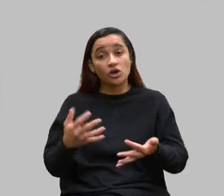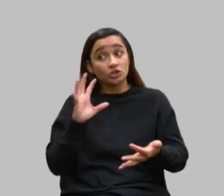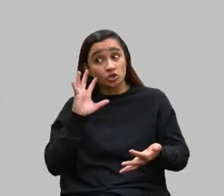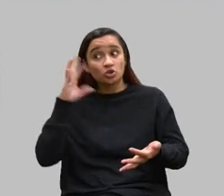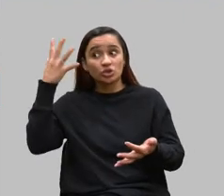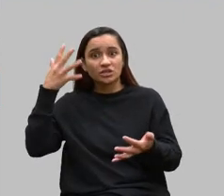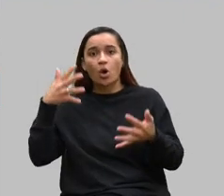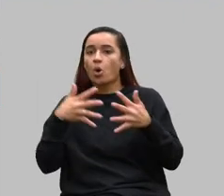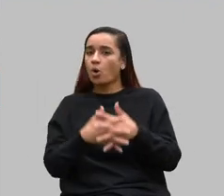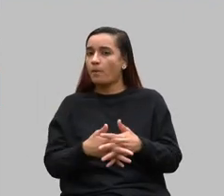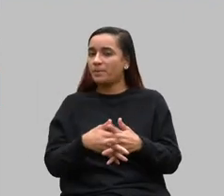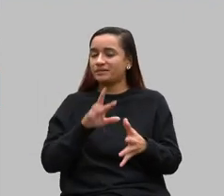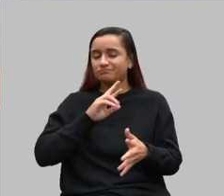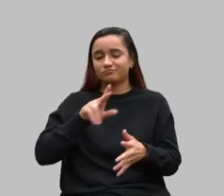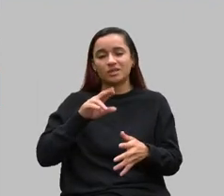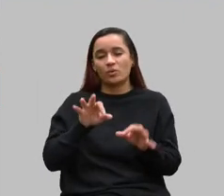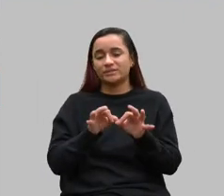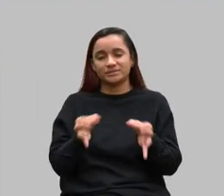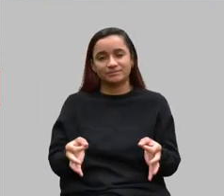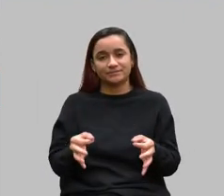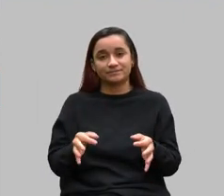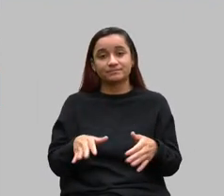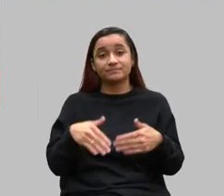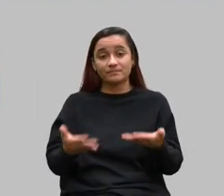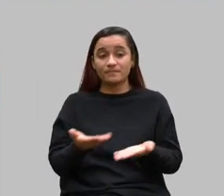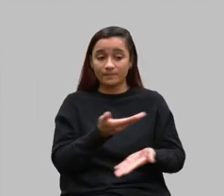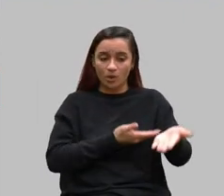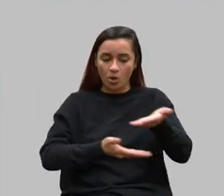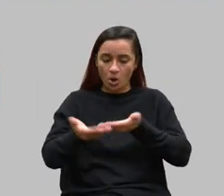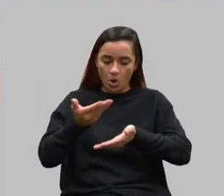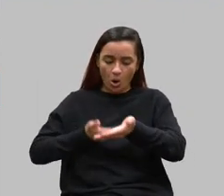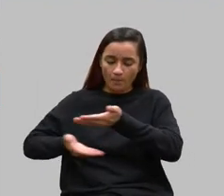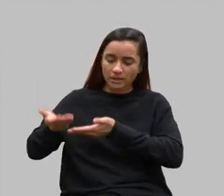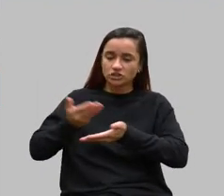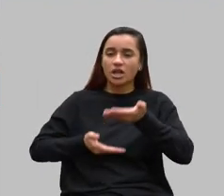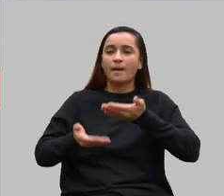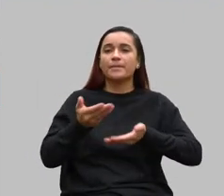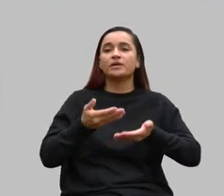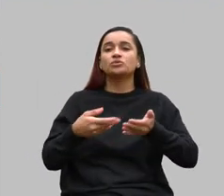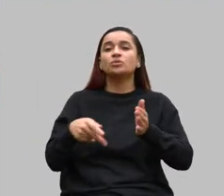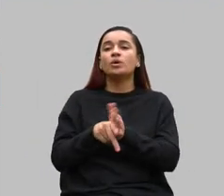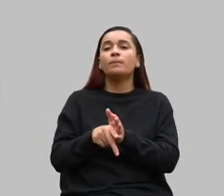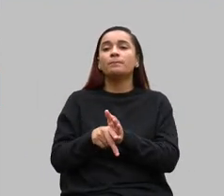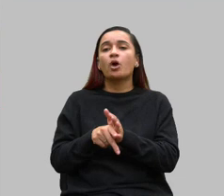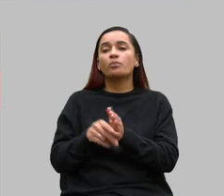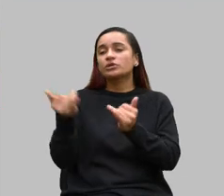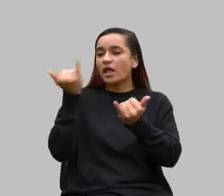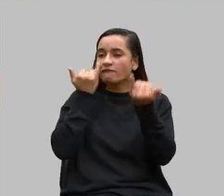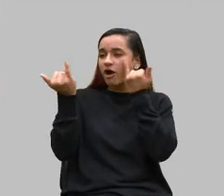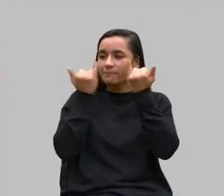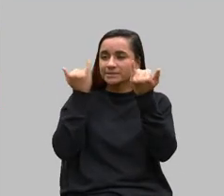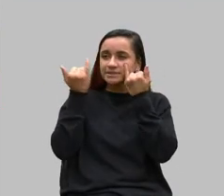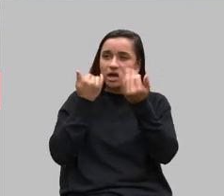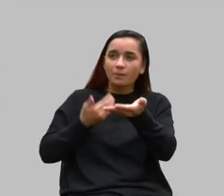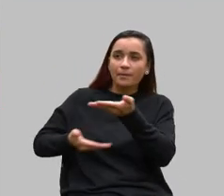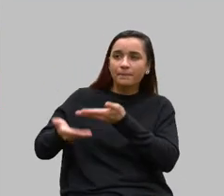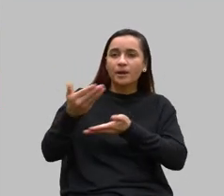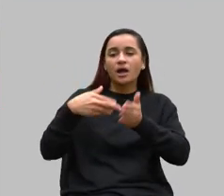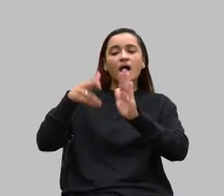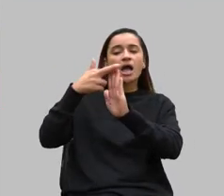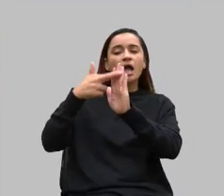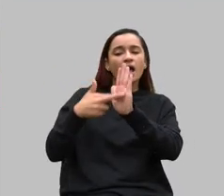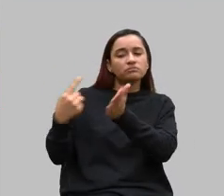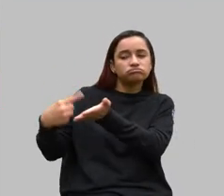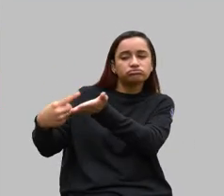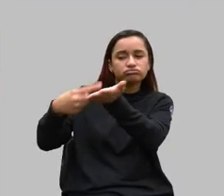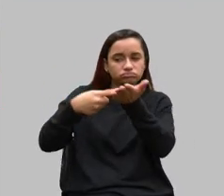são simples e atil o compartilhamento de troca de informações e estabelecimento de diretriz entre o poder